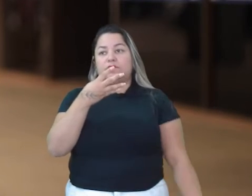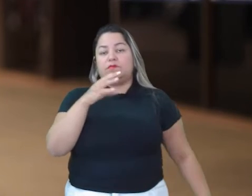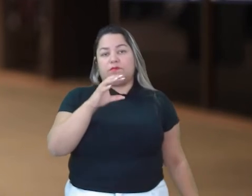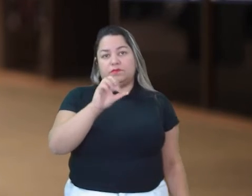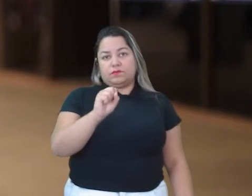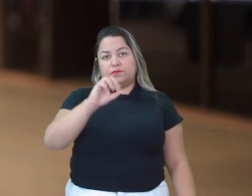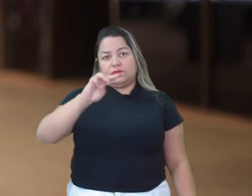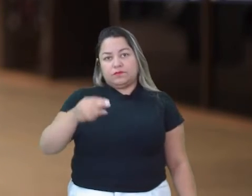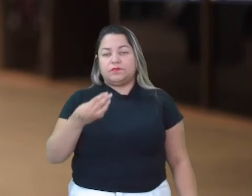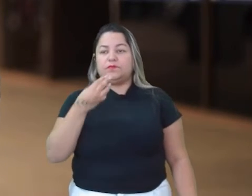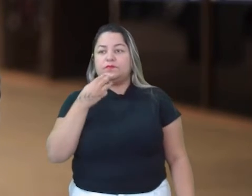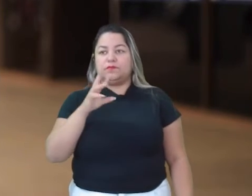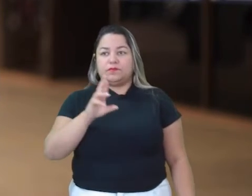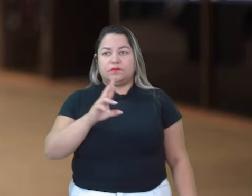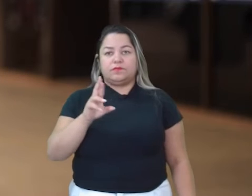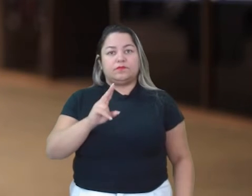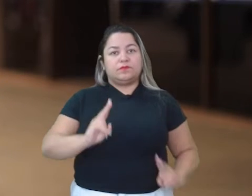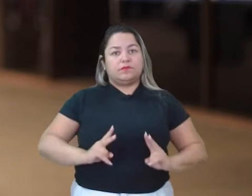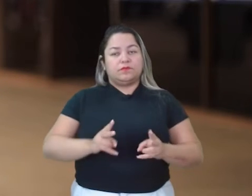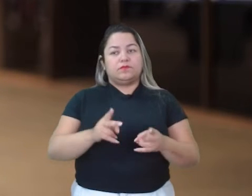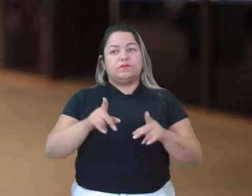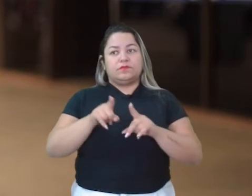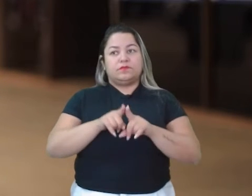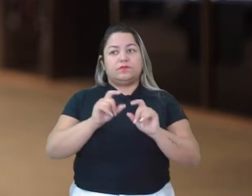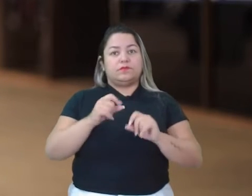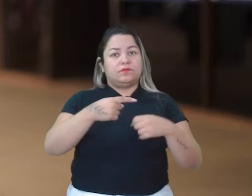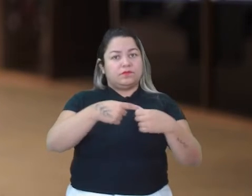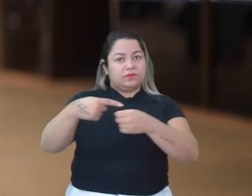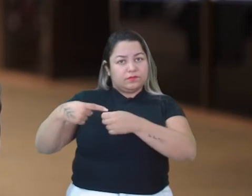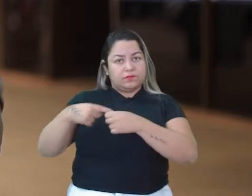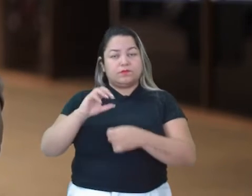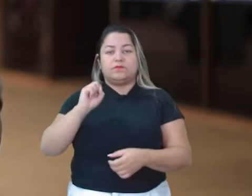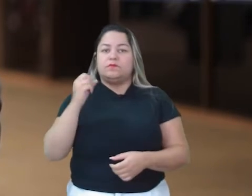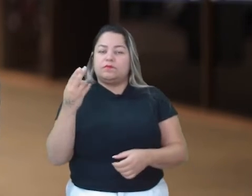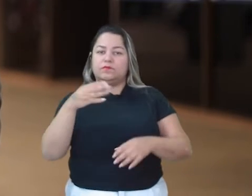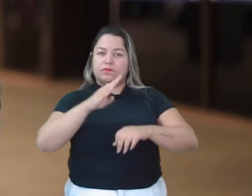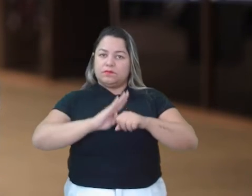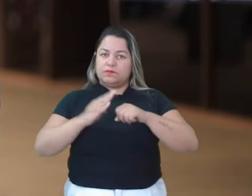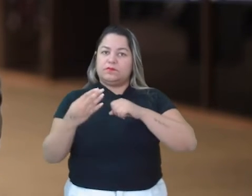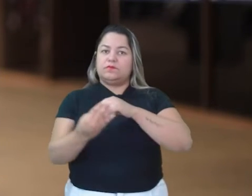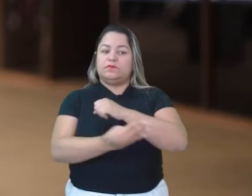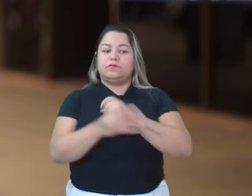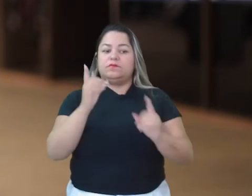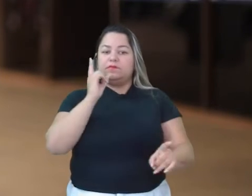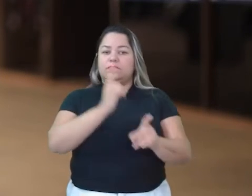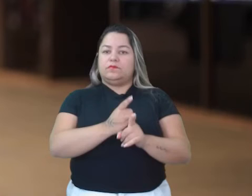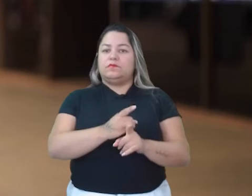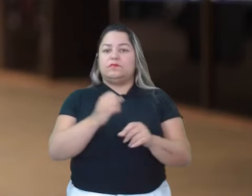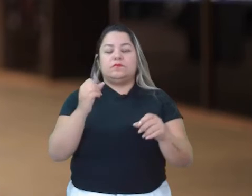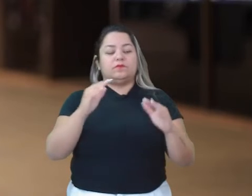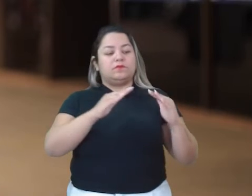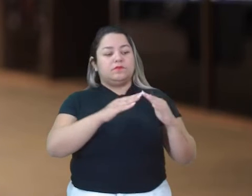342 bilhões de reais. Sempre que você estiver passando pela sua cidade ou no seu bairro e encontrar alguma casa ou edifício